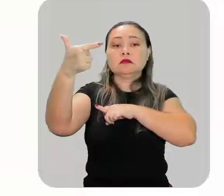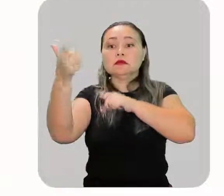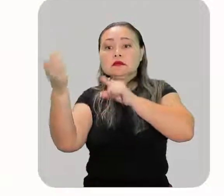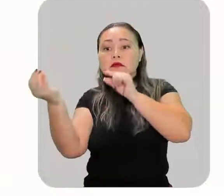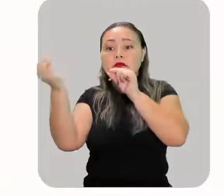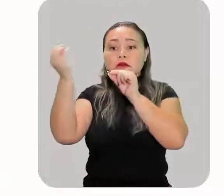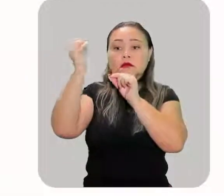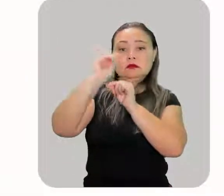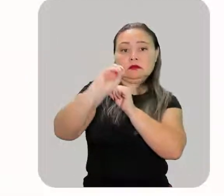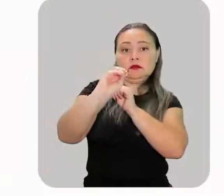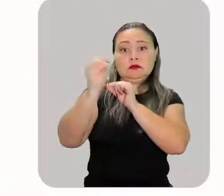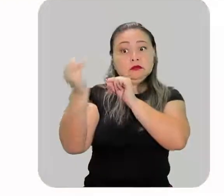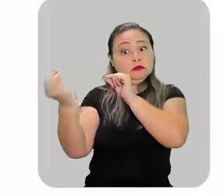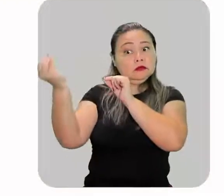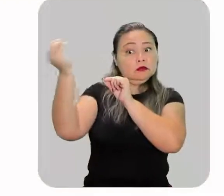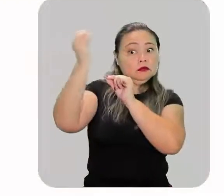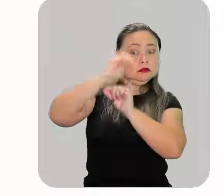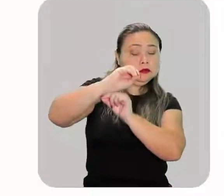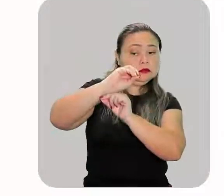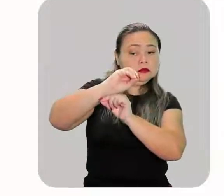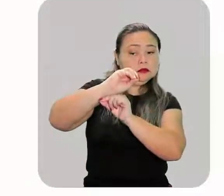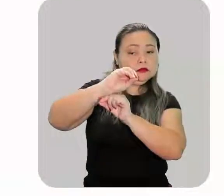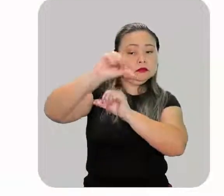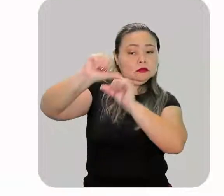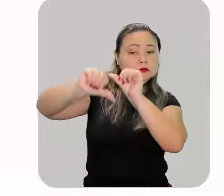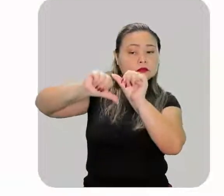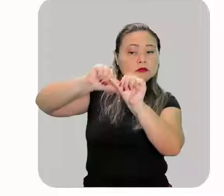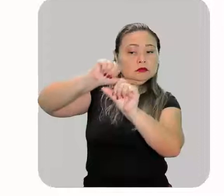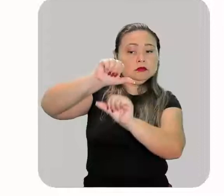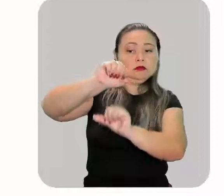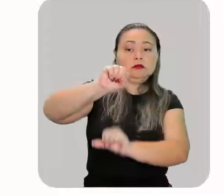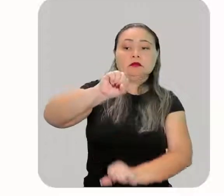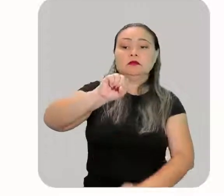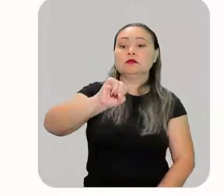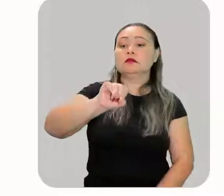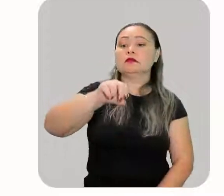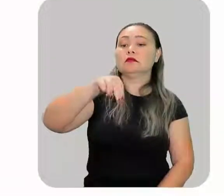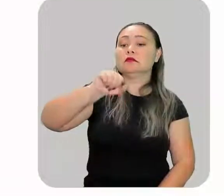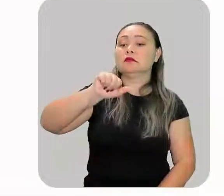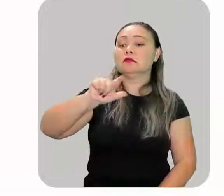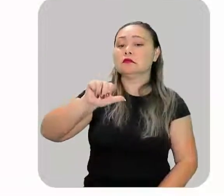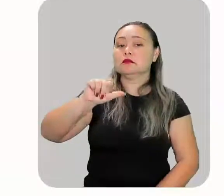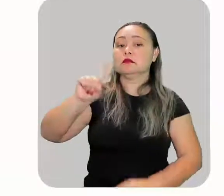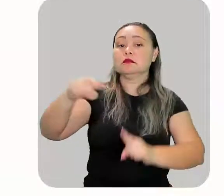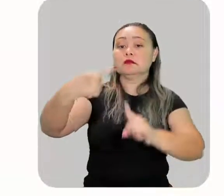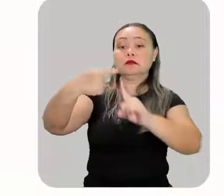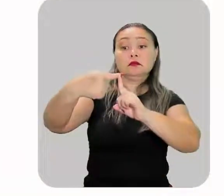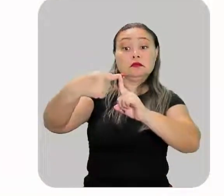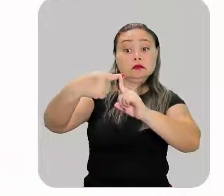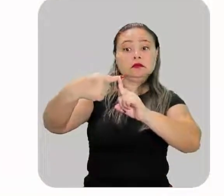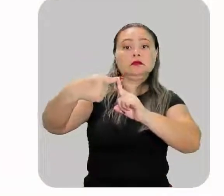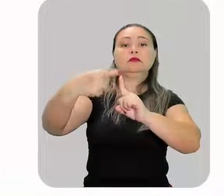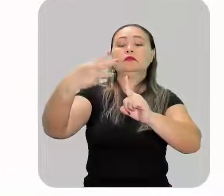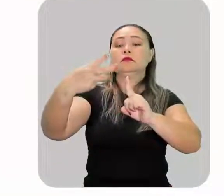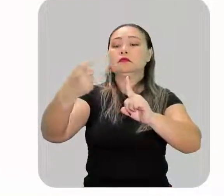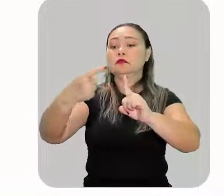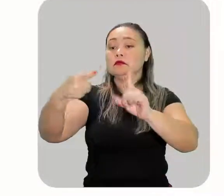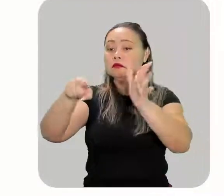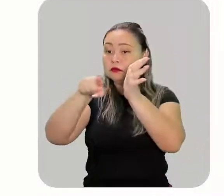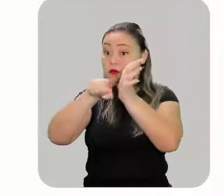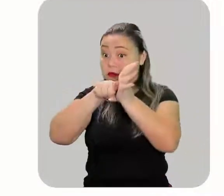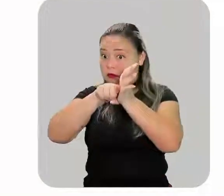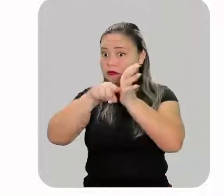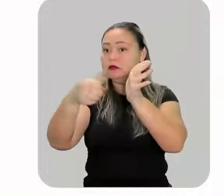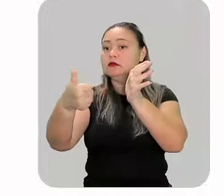igualar a zero, então esses dois vão para o outro membro com sinal contrário, né? Mais 3x menos menos 10